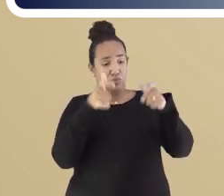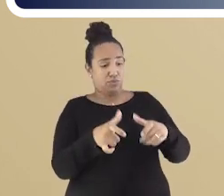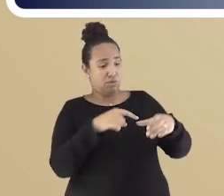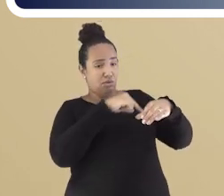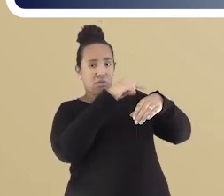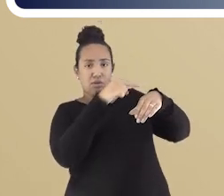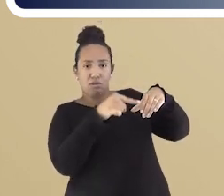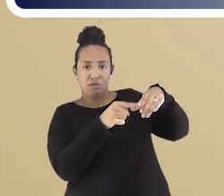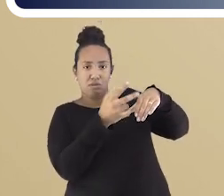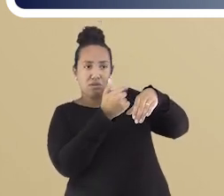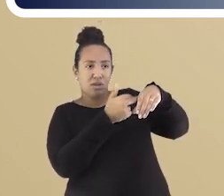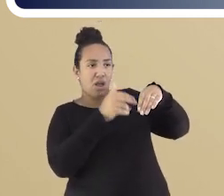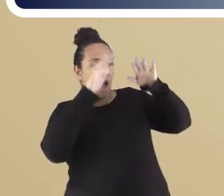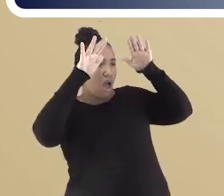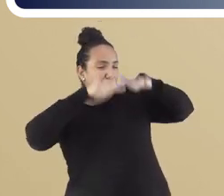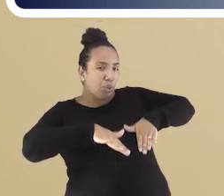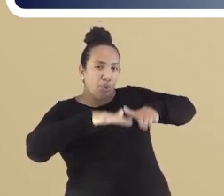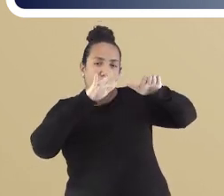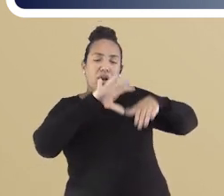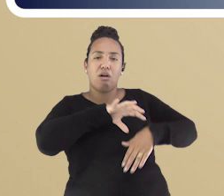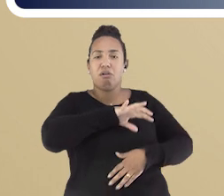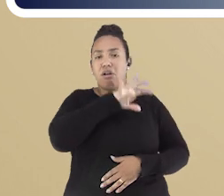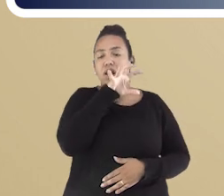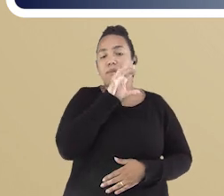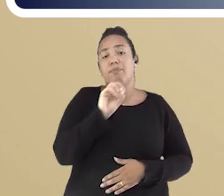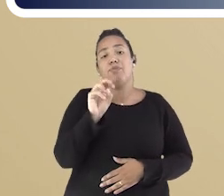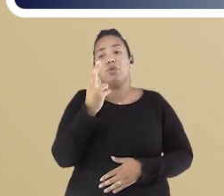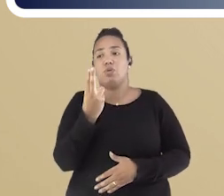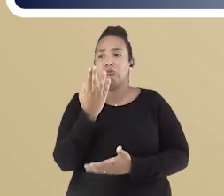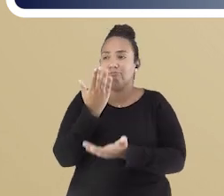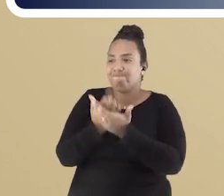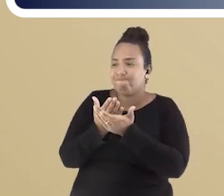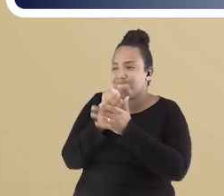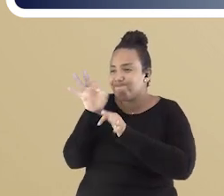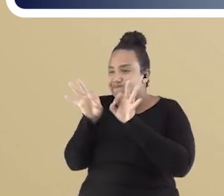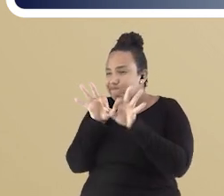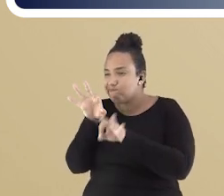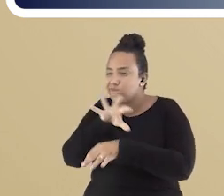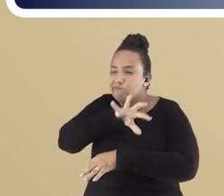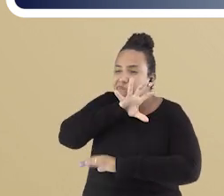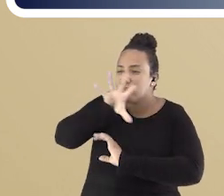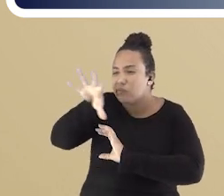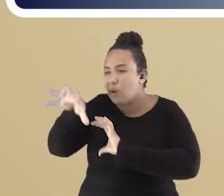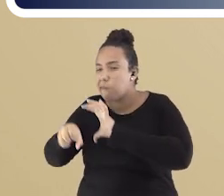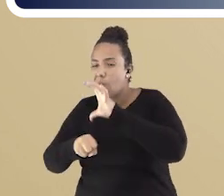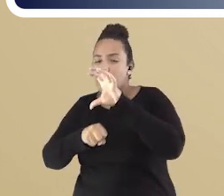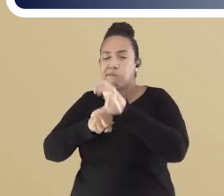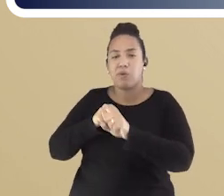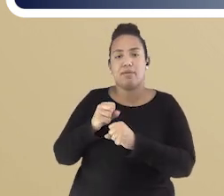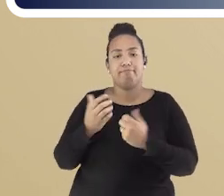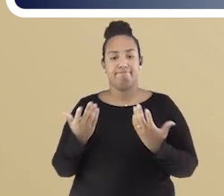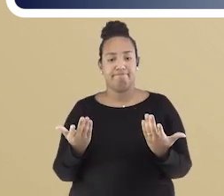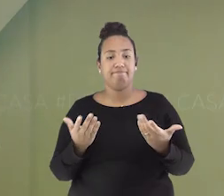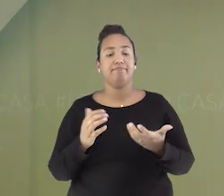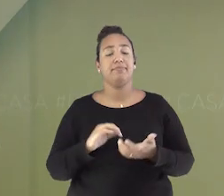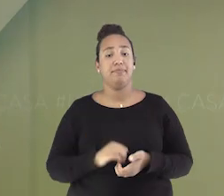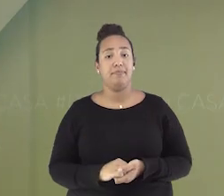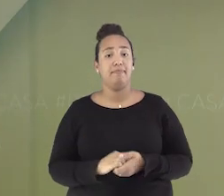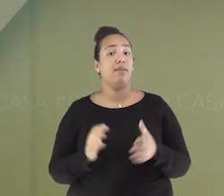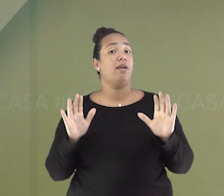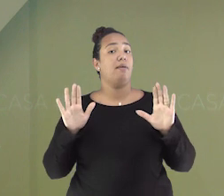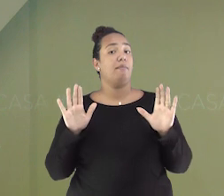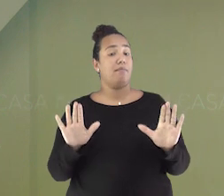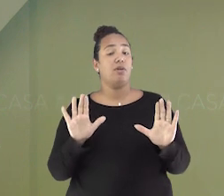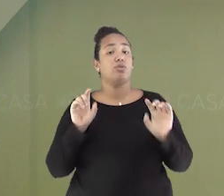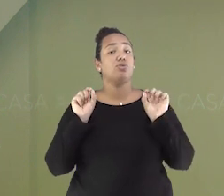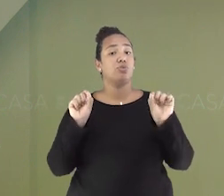santuário onde se adoravam aqueles animais, se era uma forma de estudar para a caça ou mesmo buscando conhecer a anatomia. O